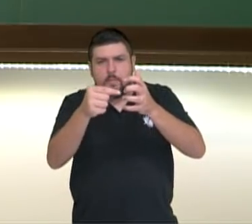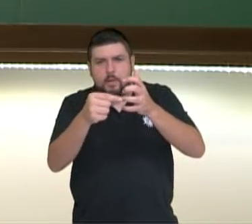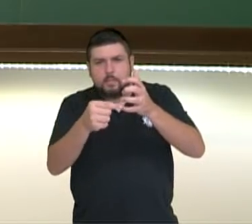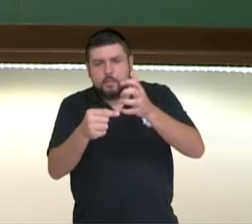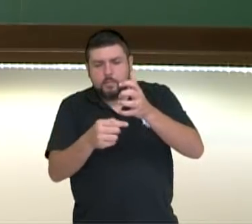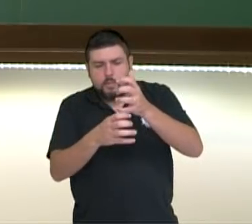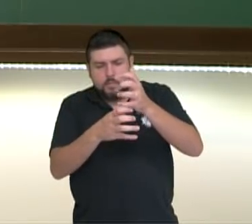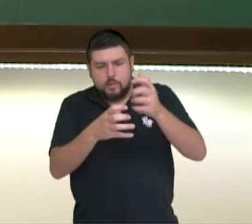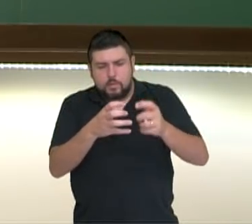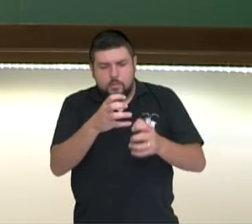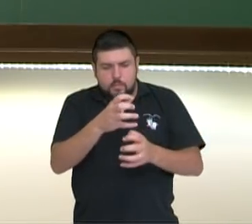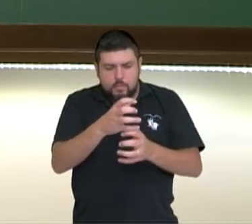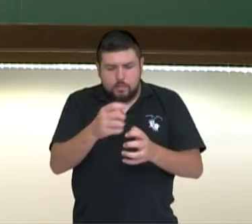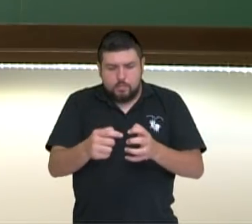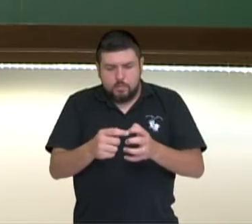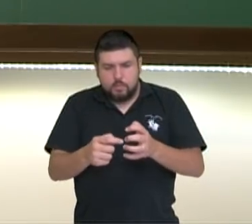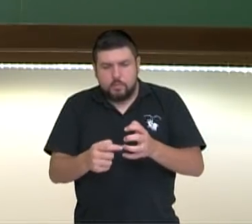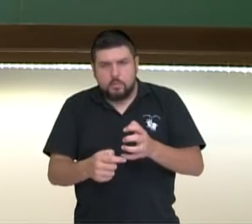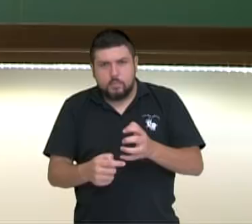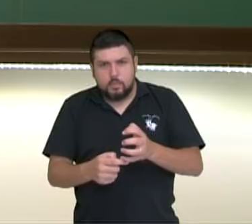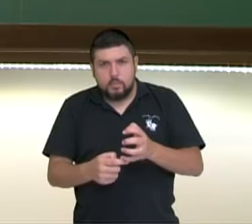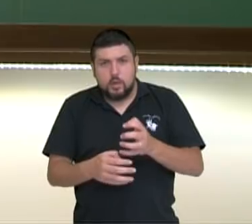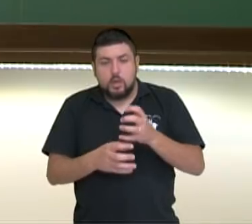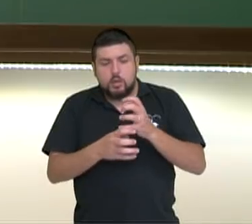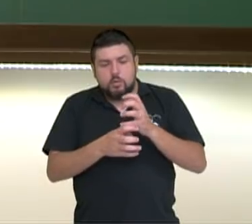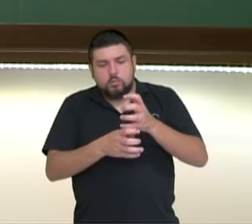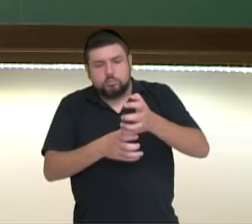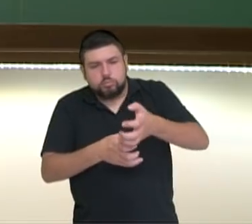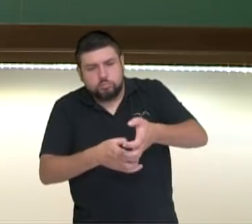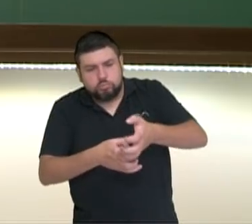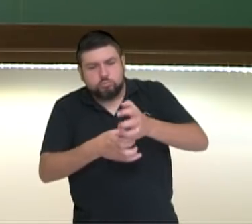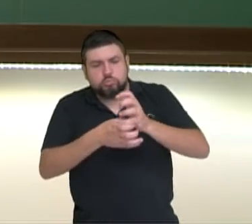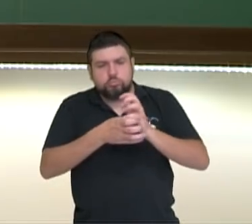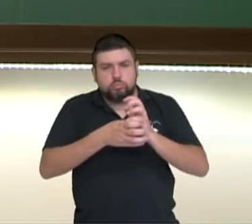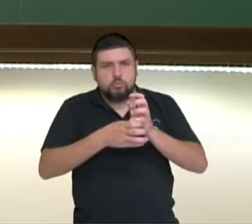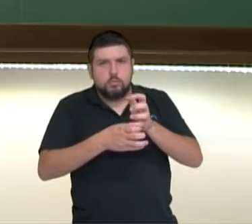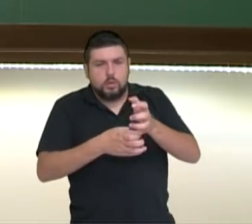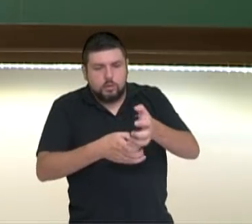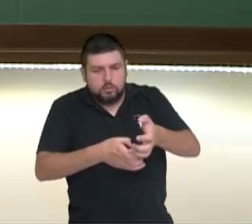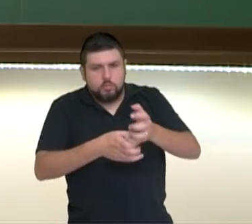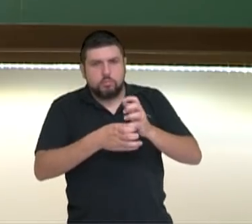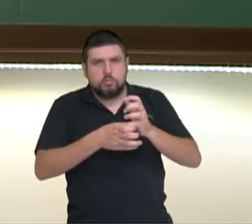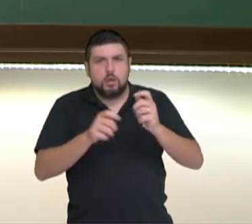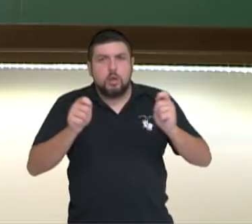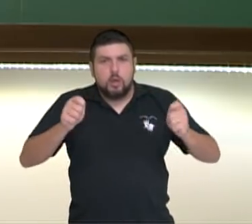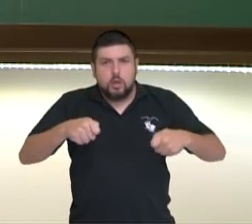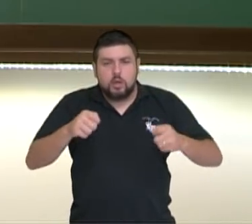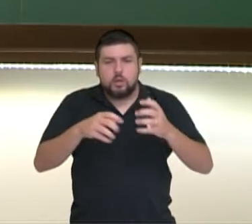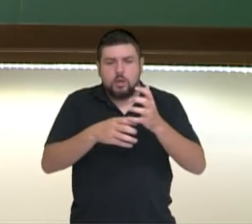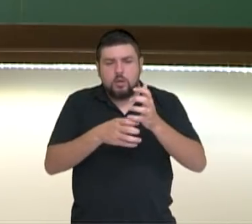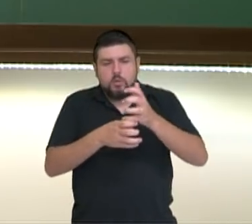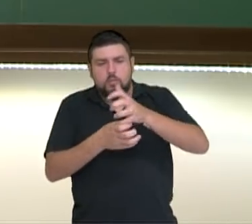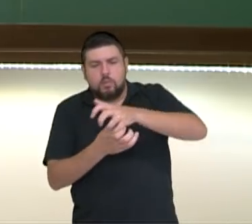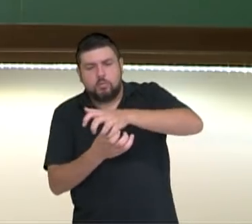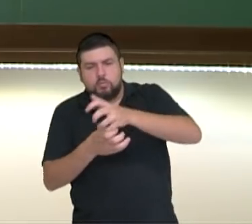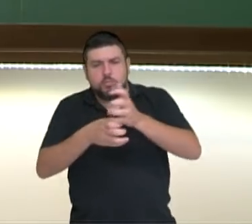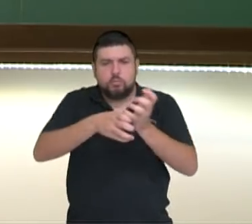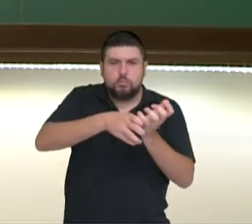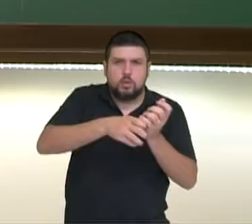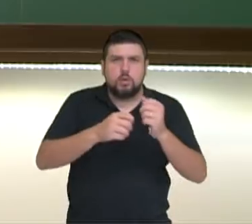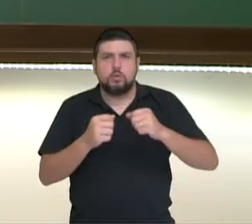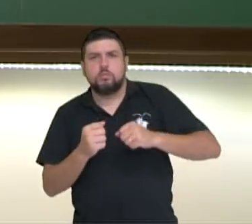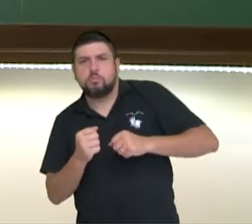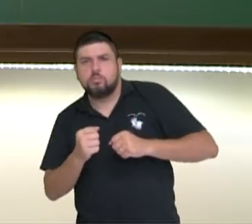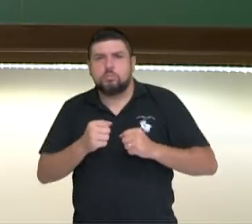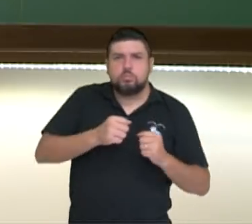ela permite que nós possamos fazer esse movimento de flexionar o tronco para frente, para os lados, né? Então